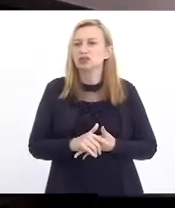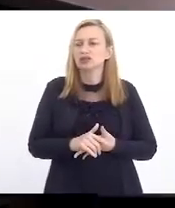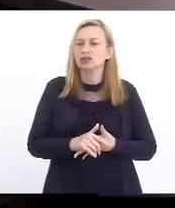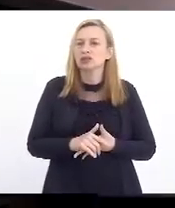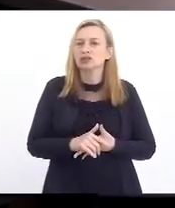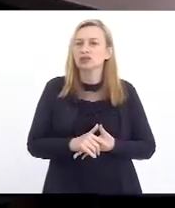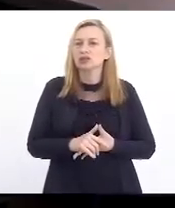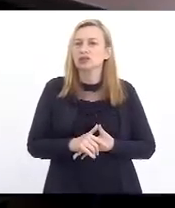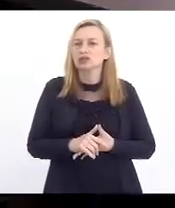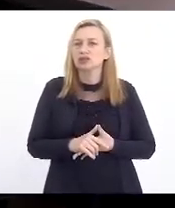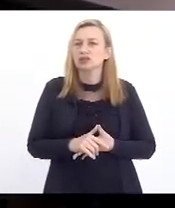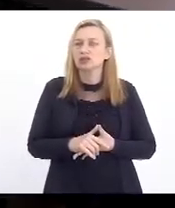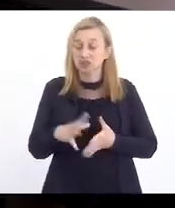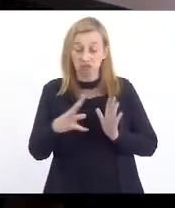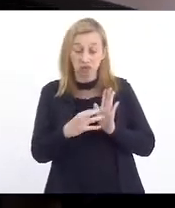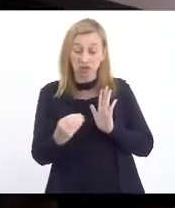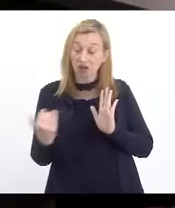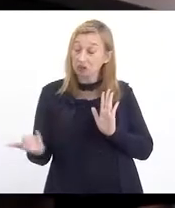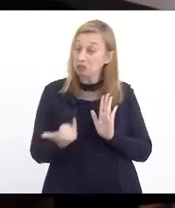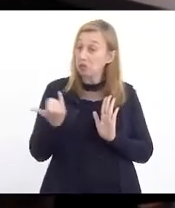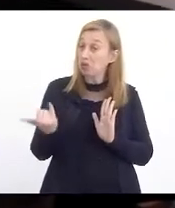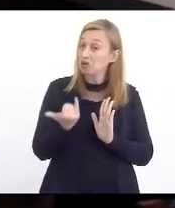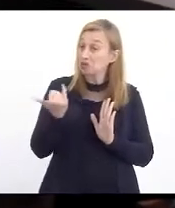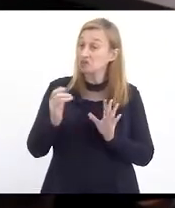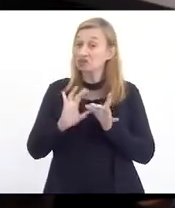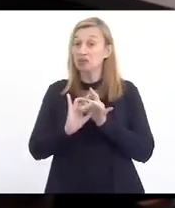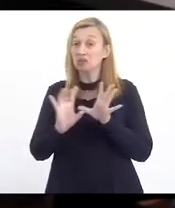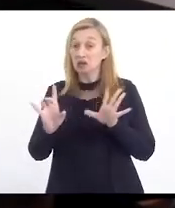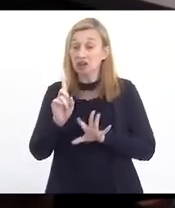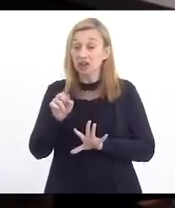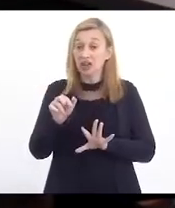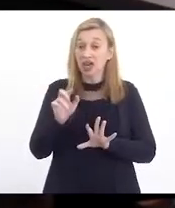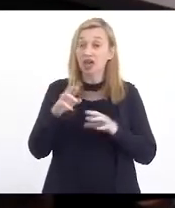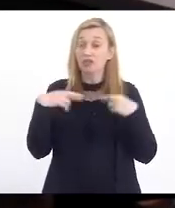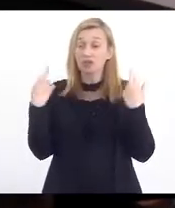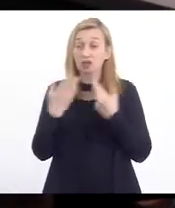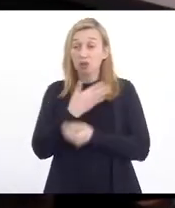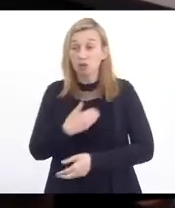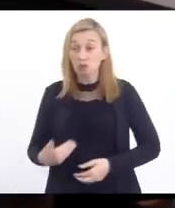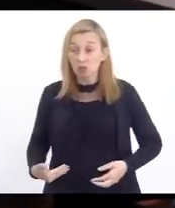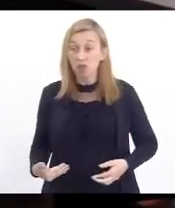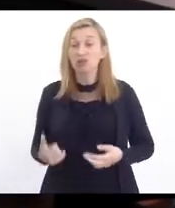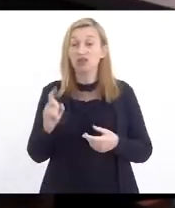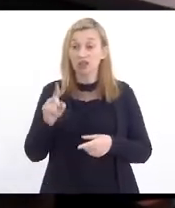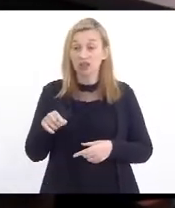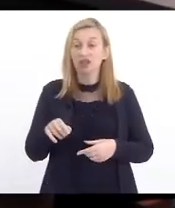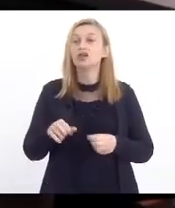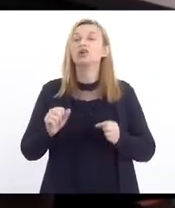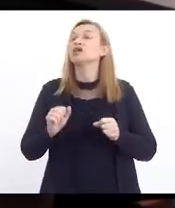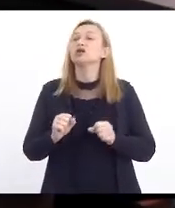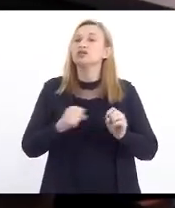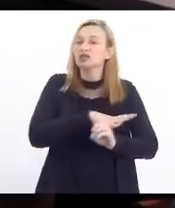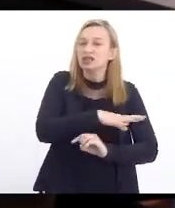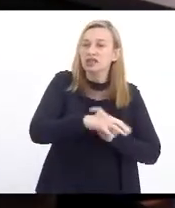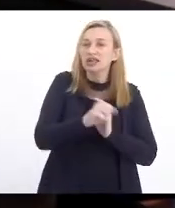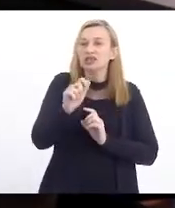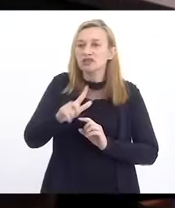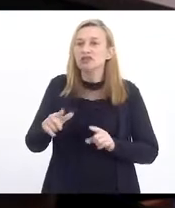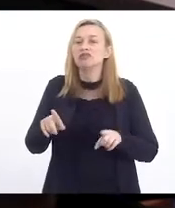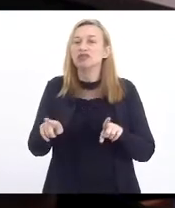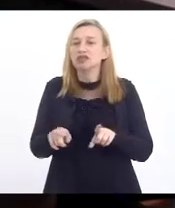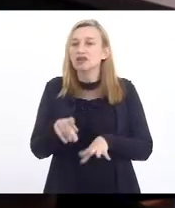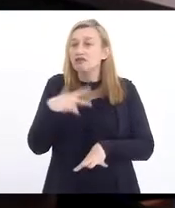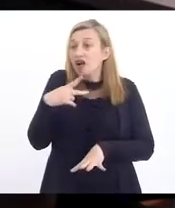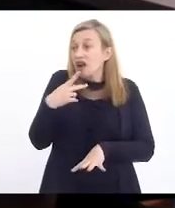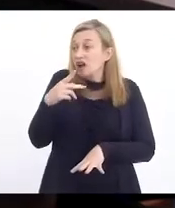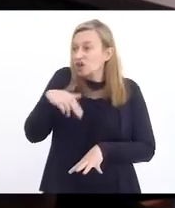exercitar esse modelo tão importante, né, democrático, que é a audiência pública, né, de unir os diferentes atores, a sociedade civil, e falar que